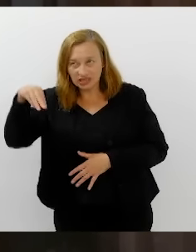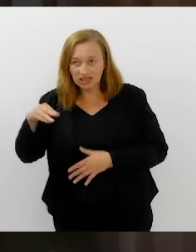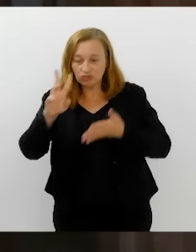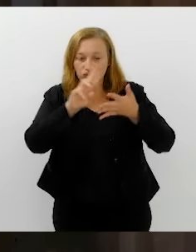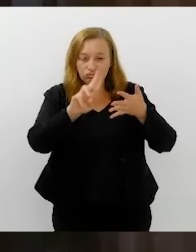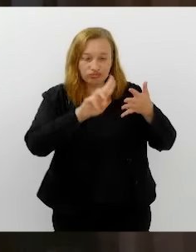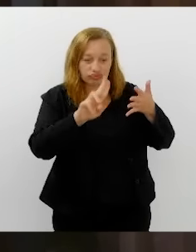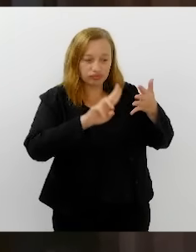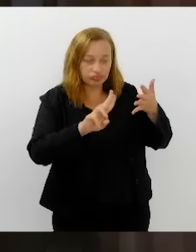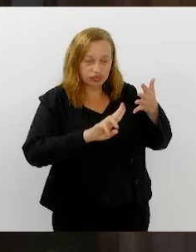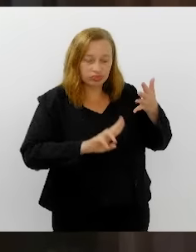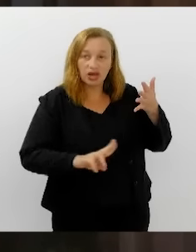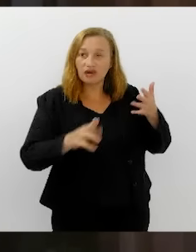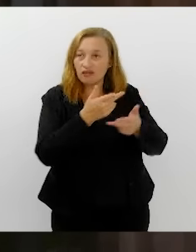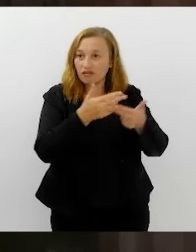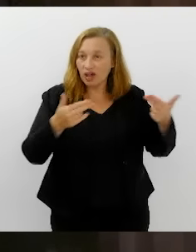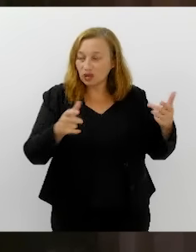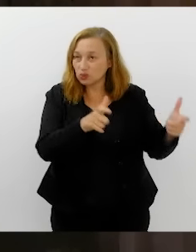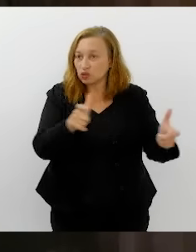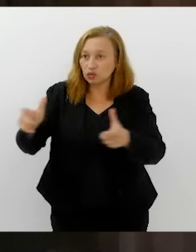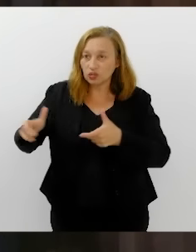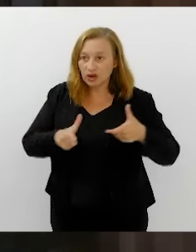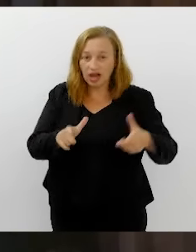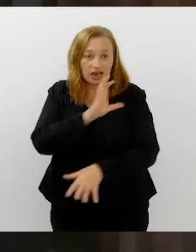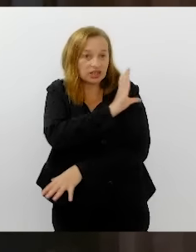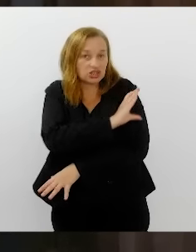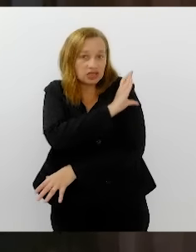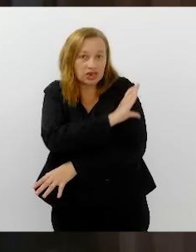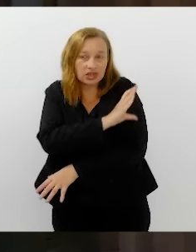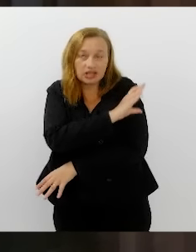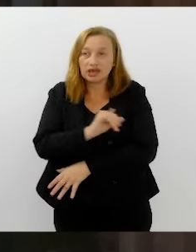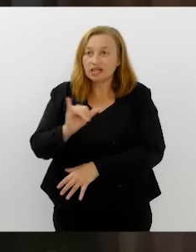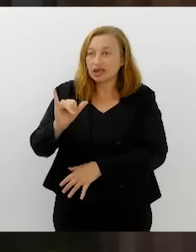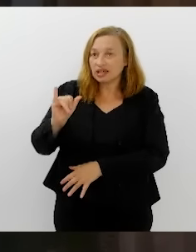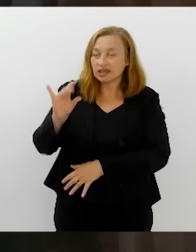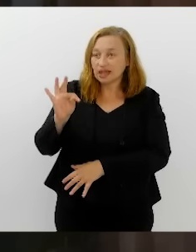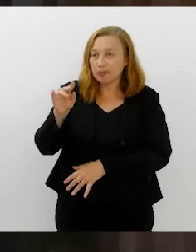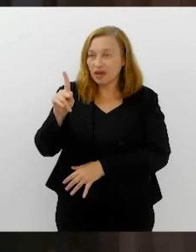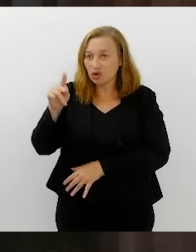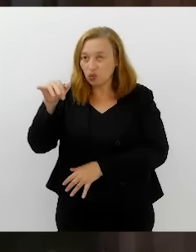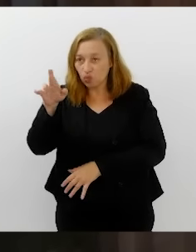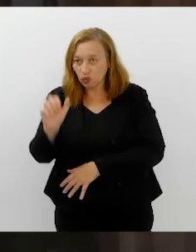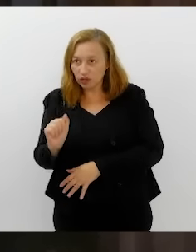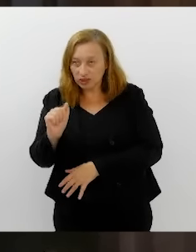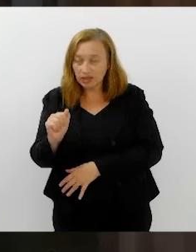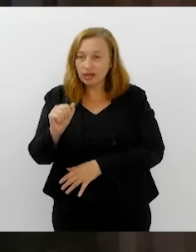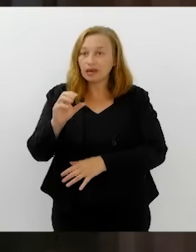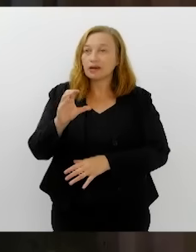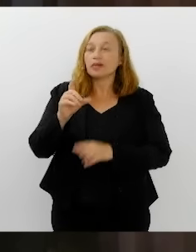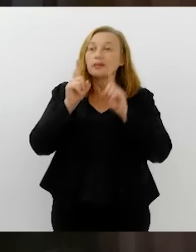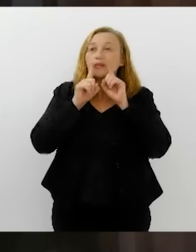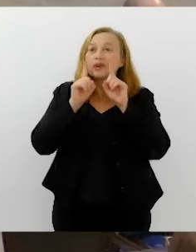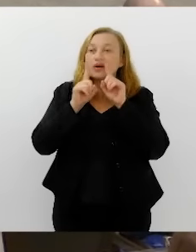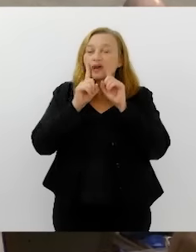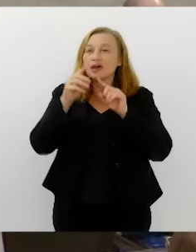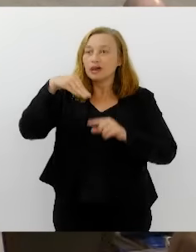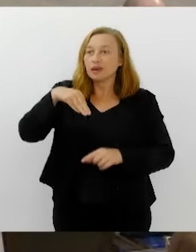dos Goitacazes, Italva, Itaperuna, Laje do Moriaé, Macaé,